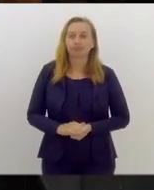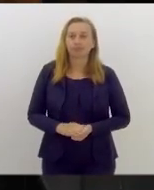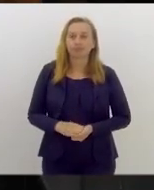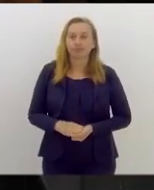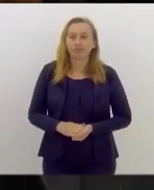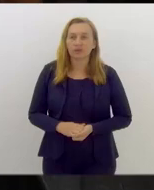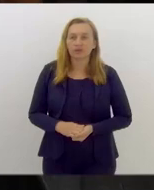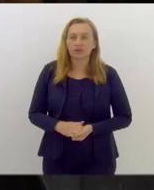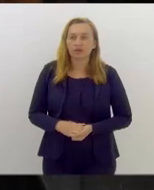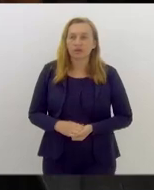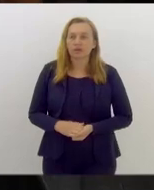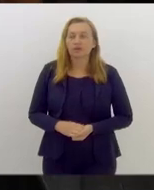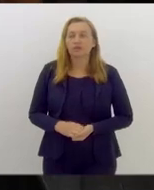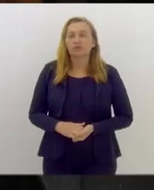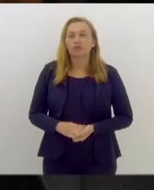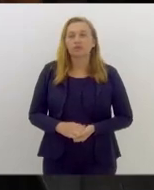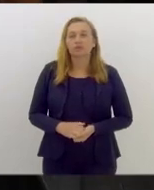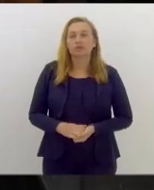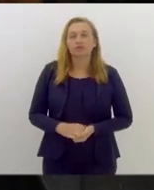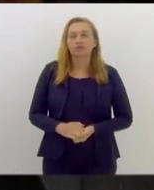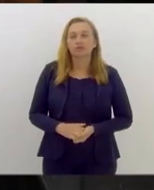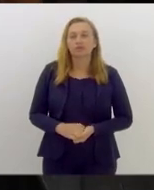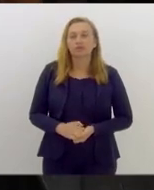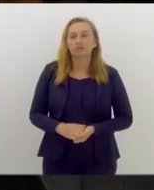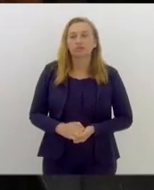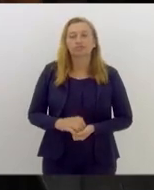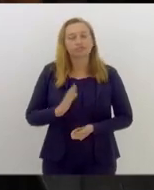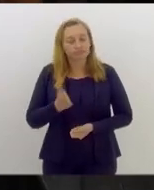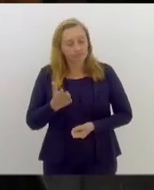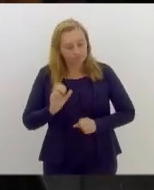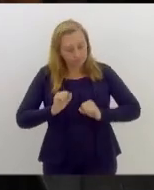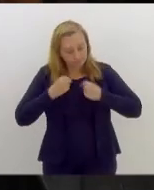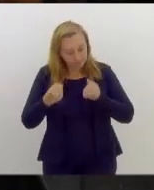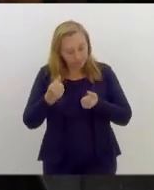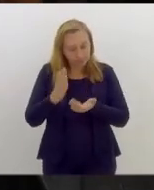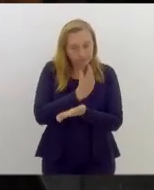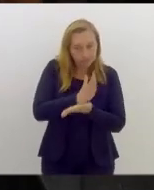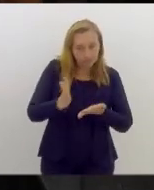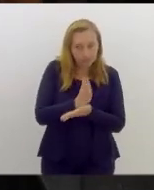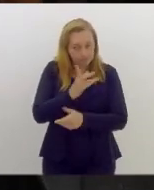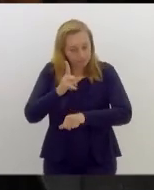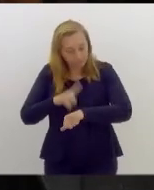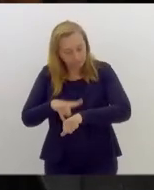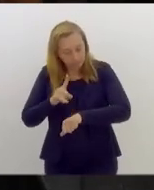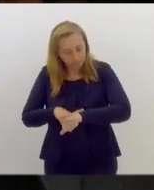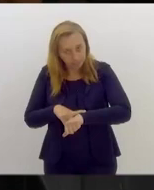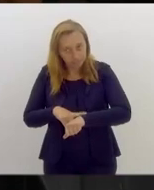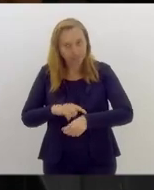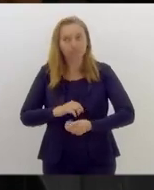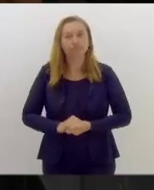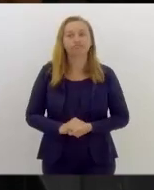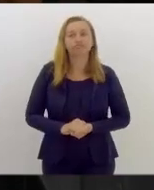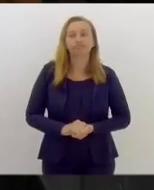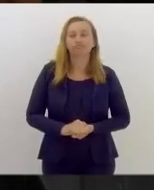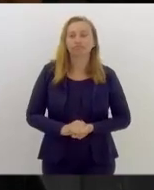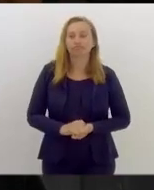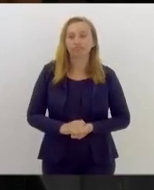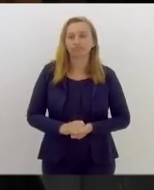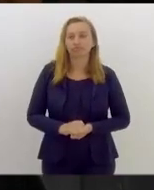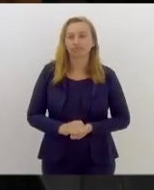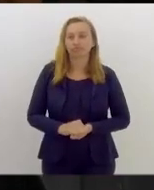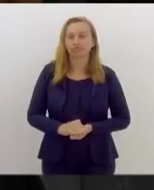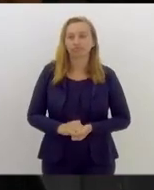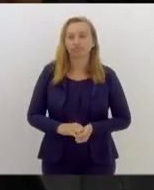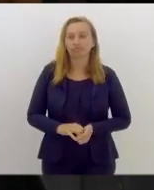E como havíamos aqui defendendo já há algum tempo e sendo execrado por